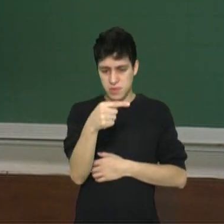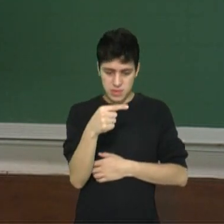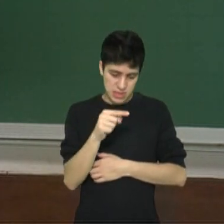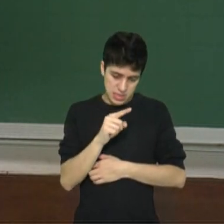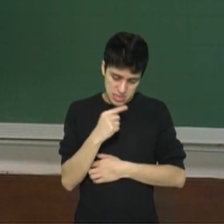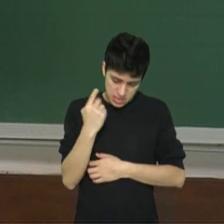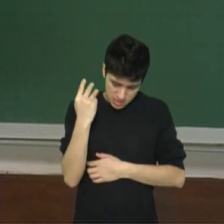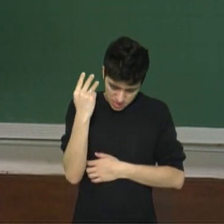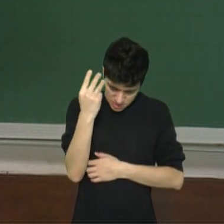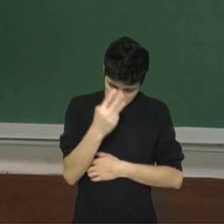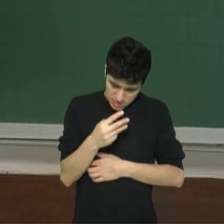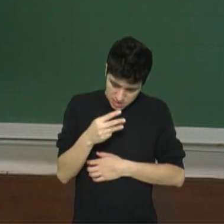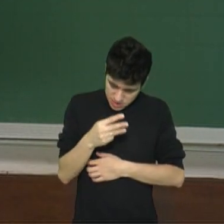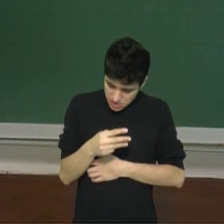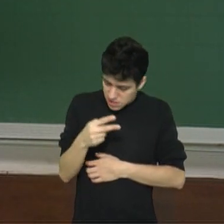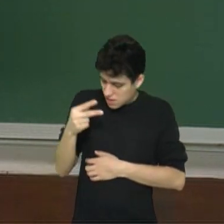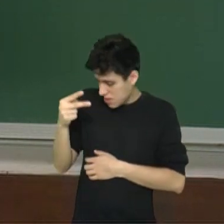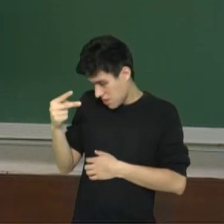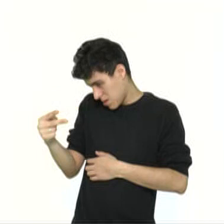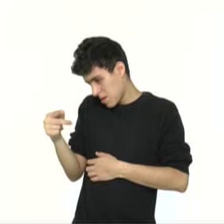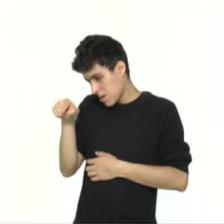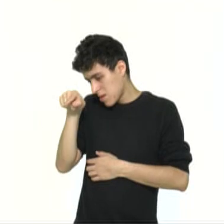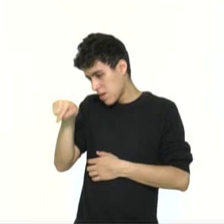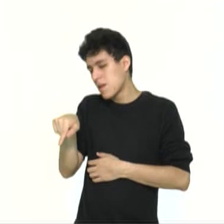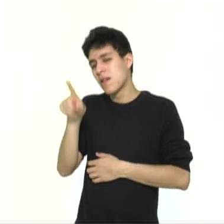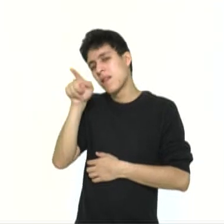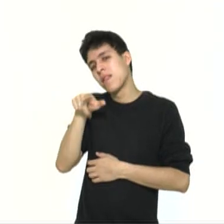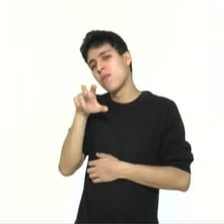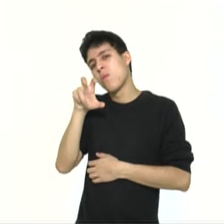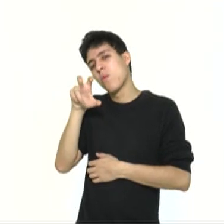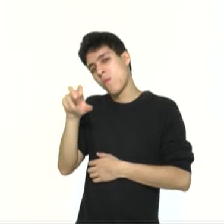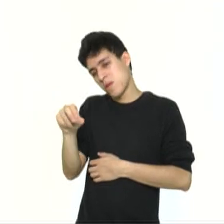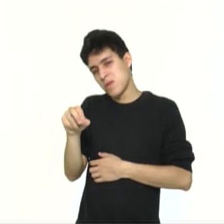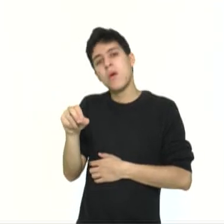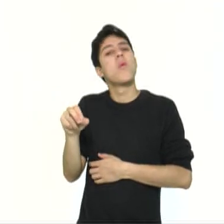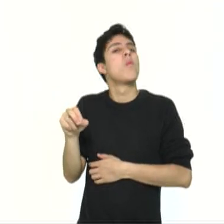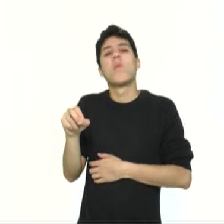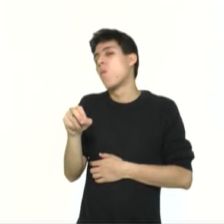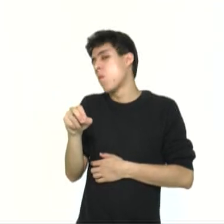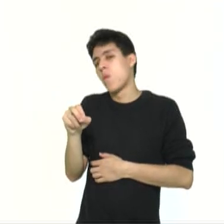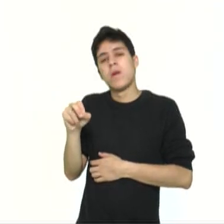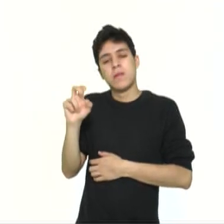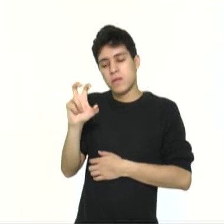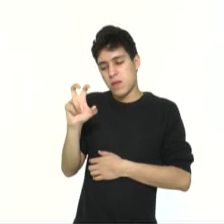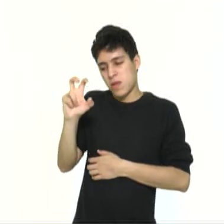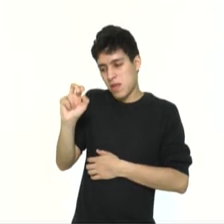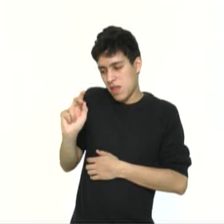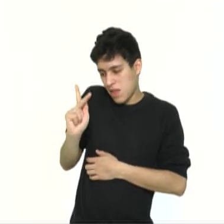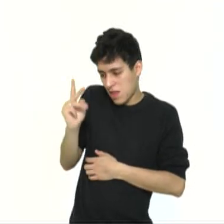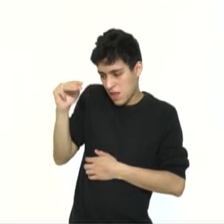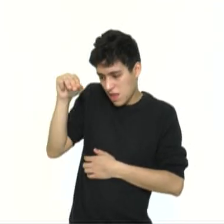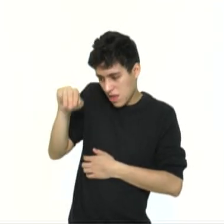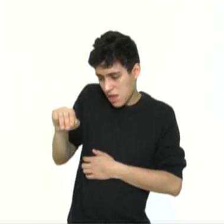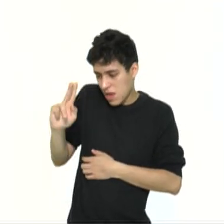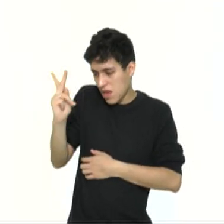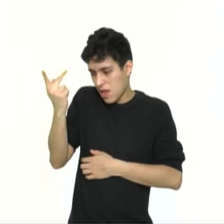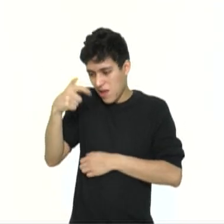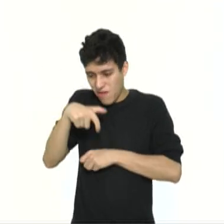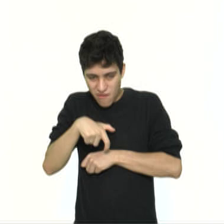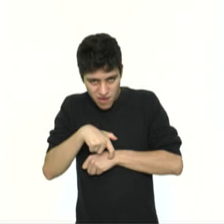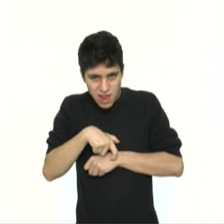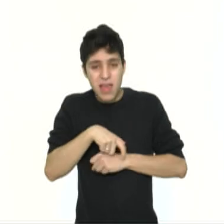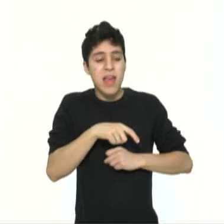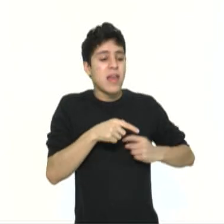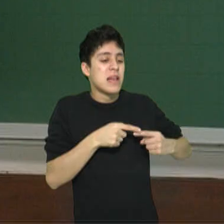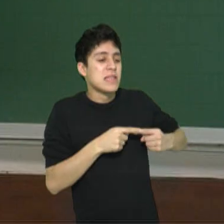por 3, o valor que a gente encontra é 50. 50 o quê? 50 quilômetros por